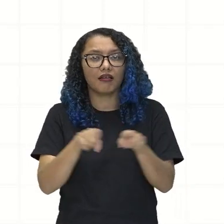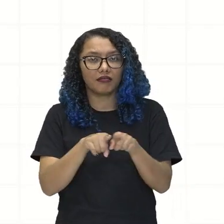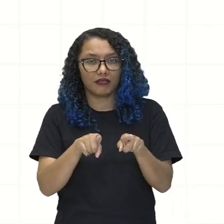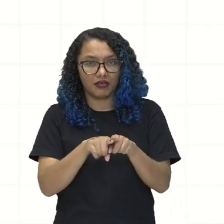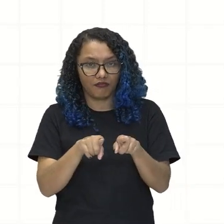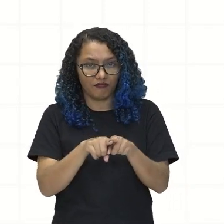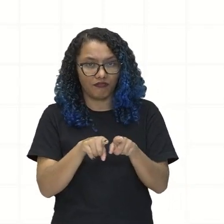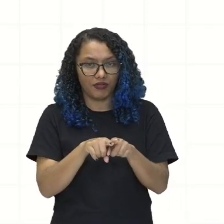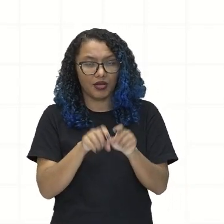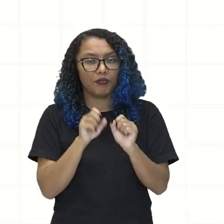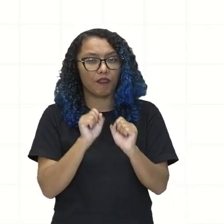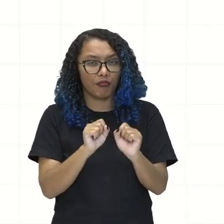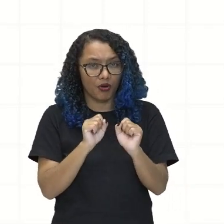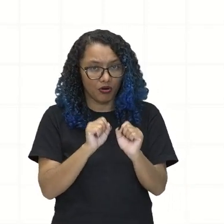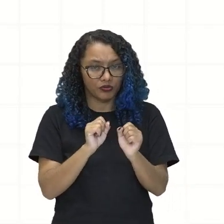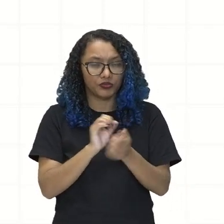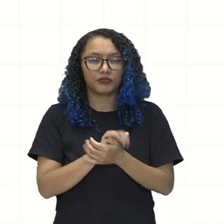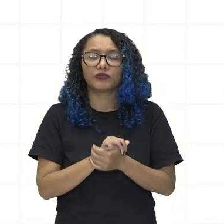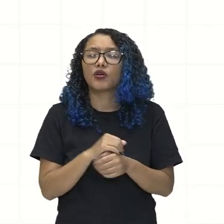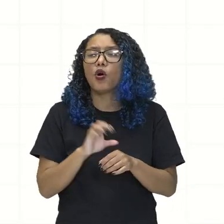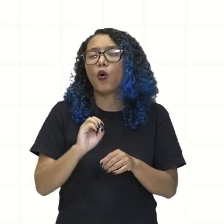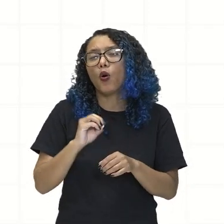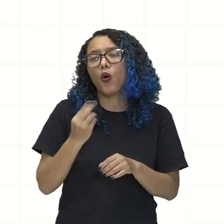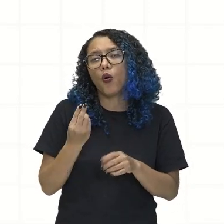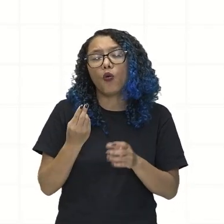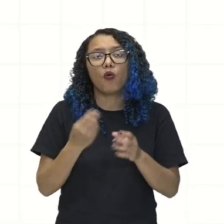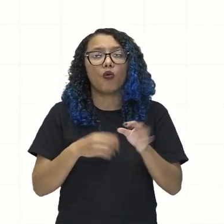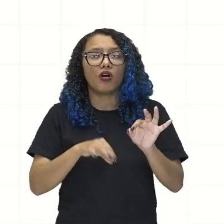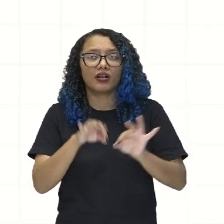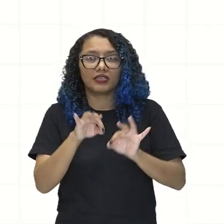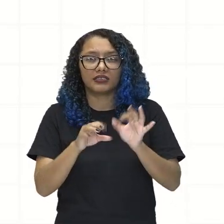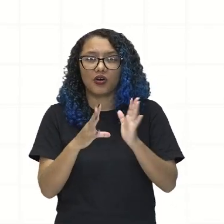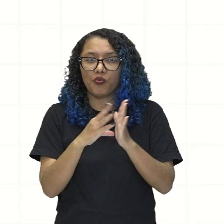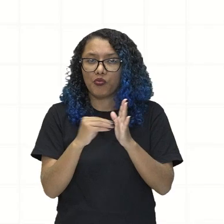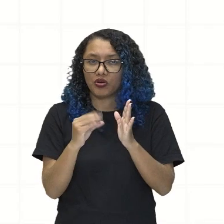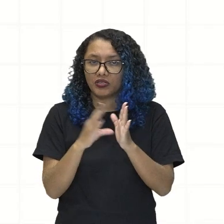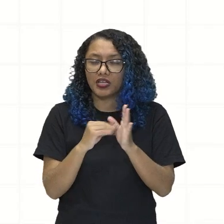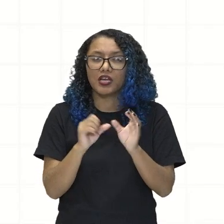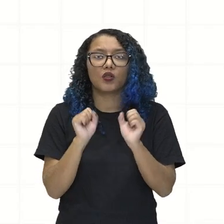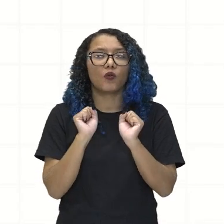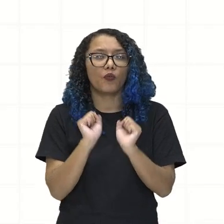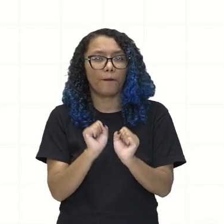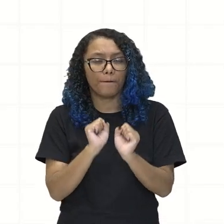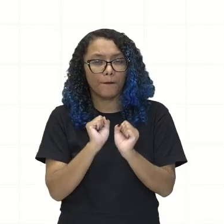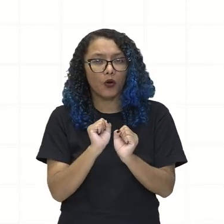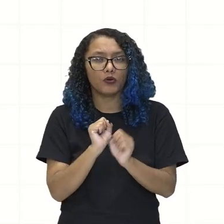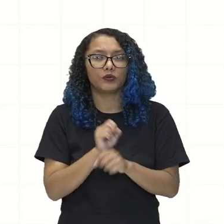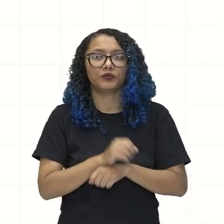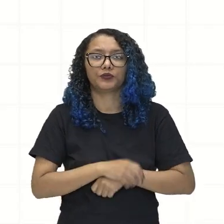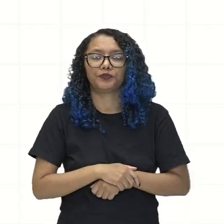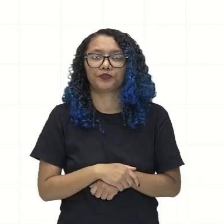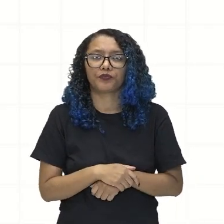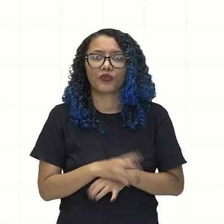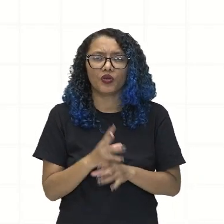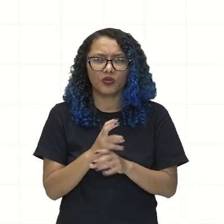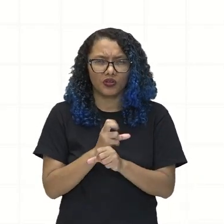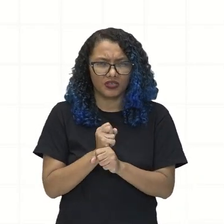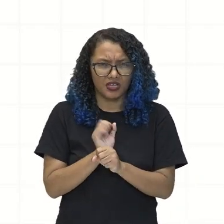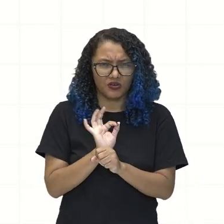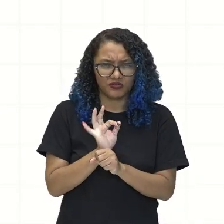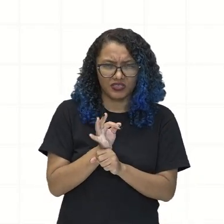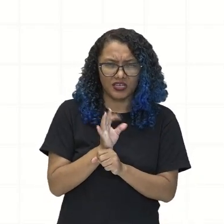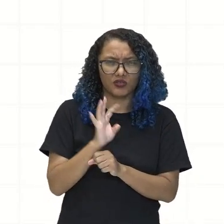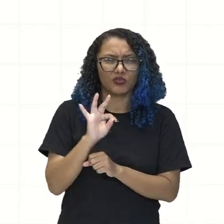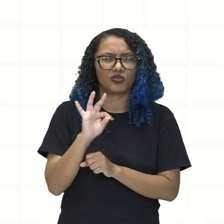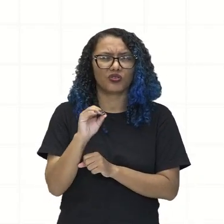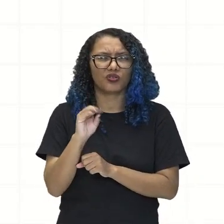ou modelar, eu posso chamar assim, essa situação. Porque não é um total. Total ele vem de quê?